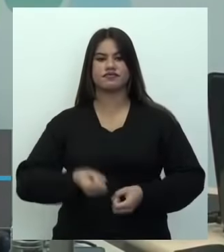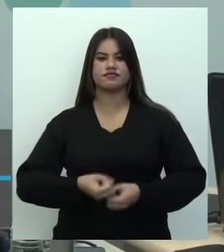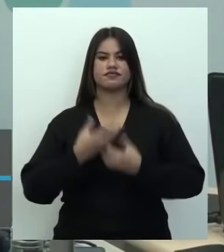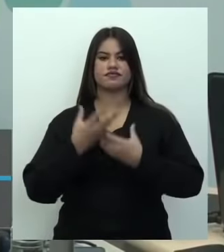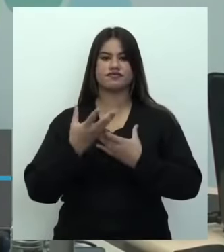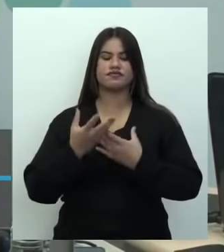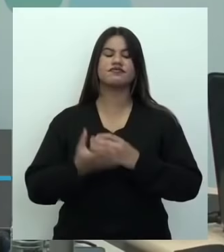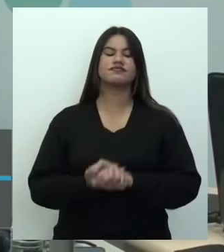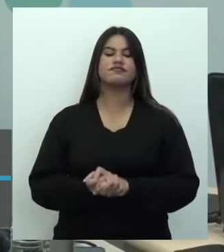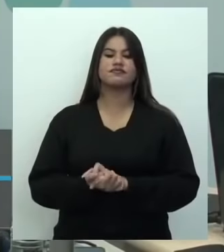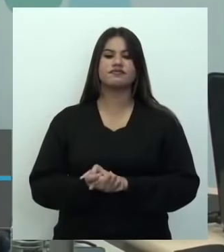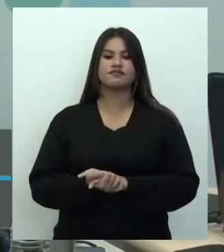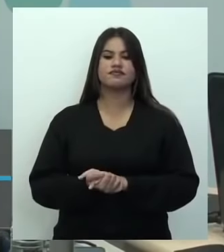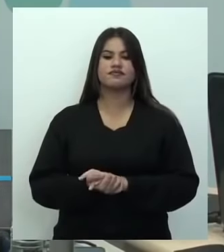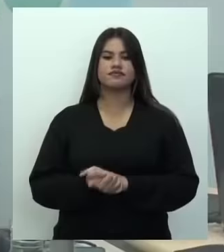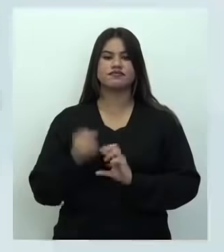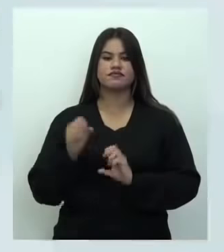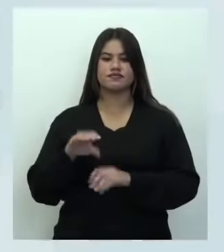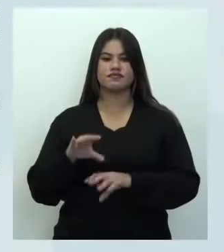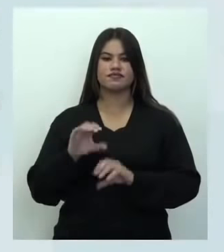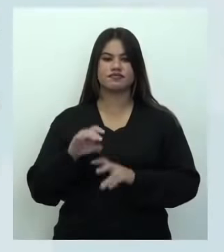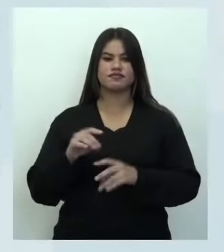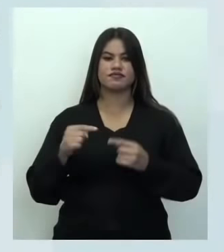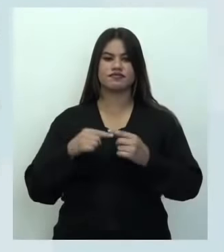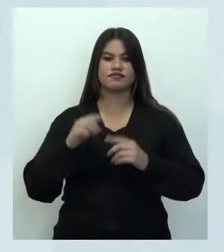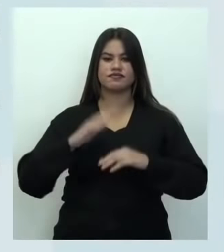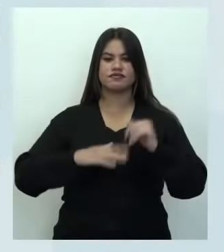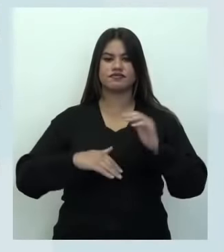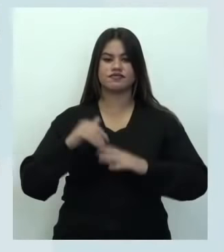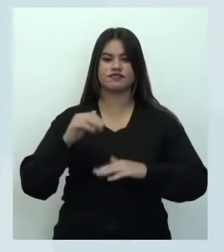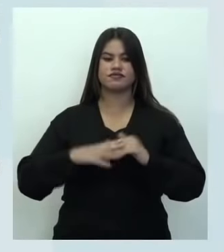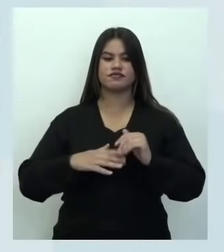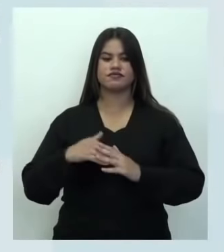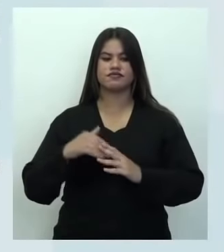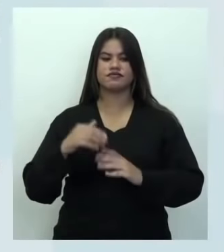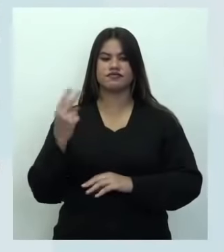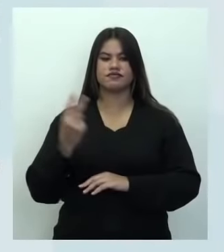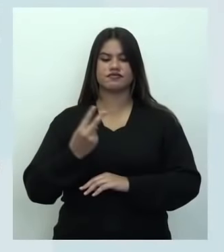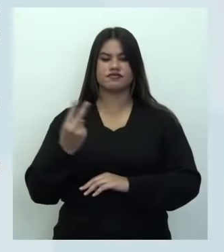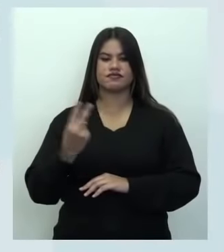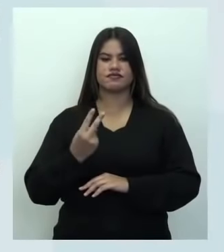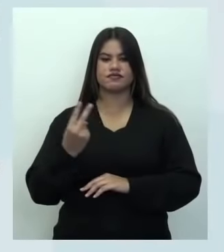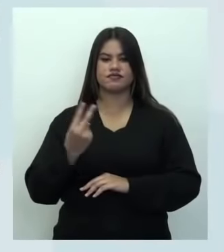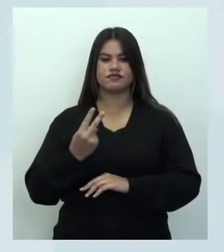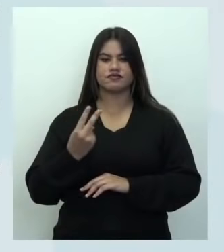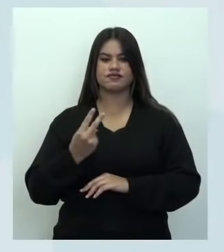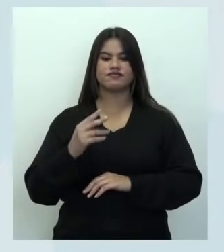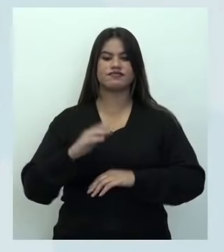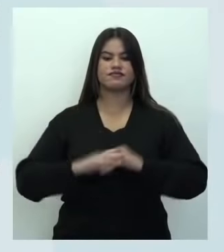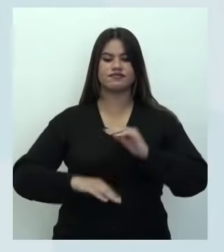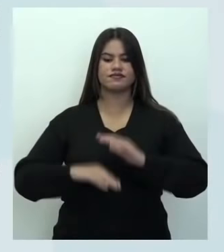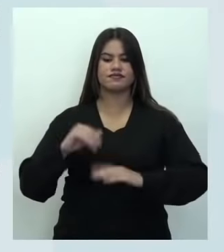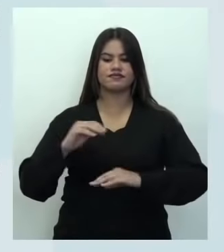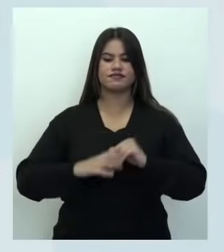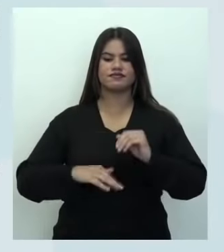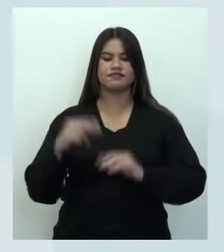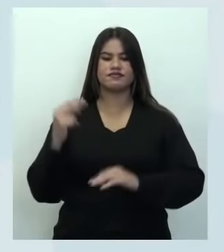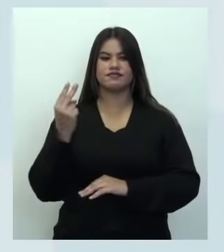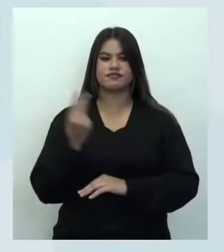A aula, ela está relacionada à habilidade 22. O que é a habilidade